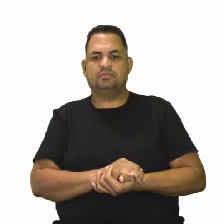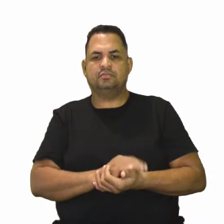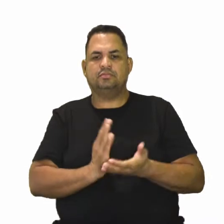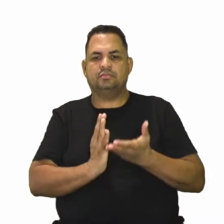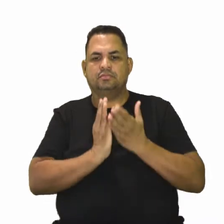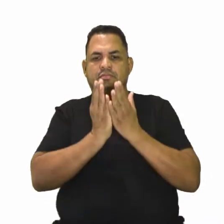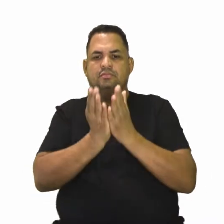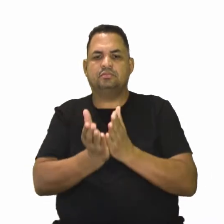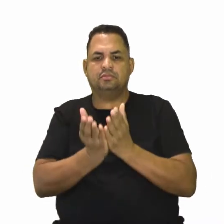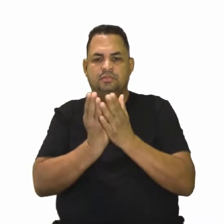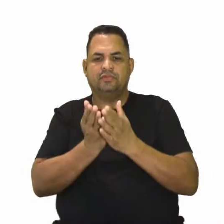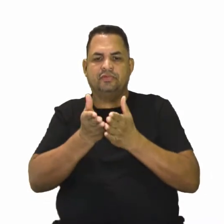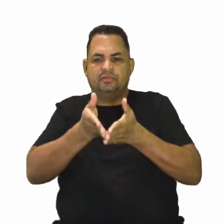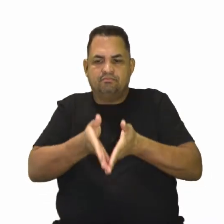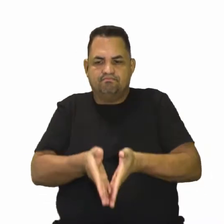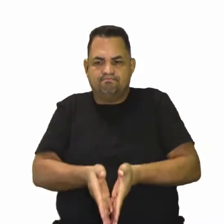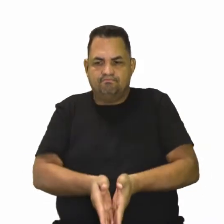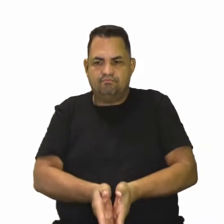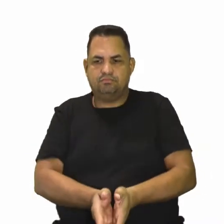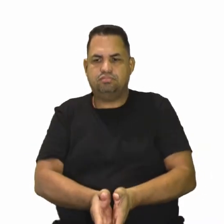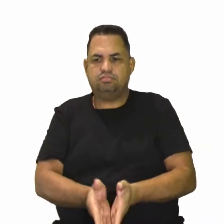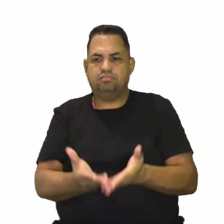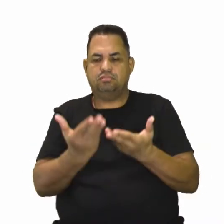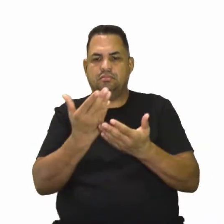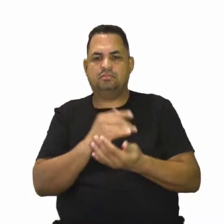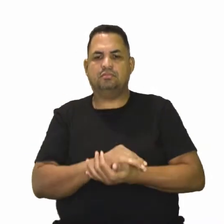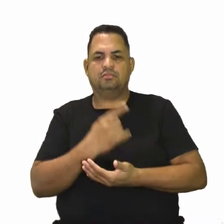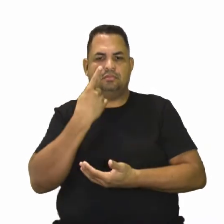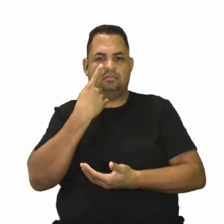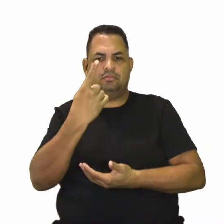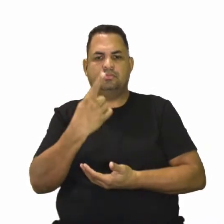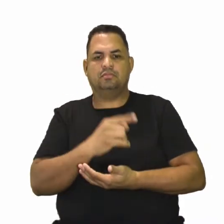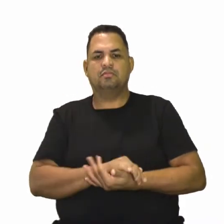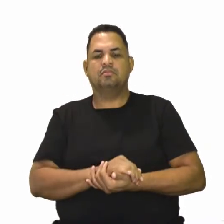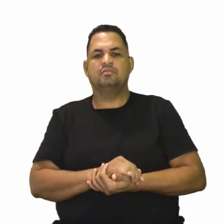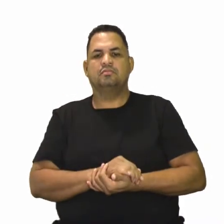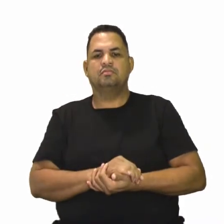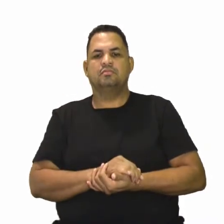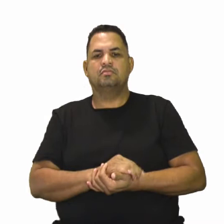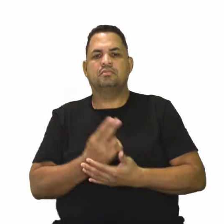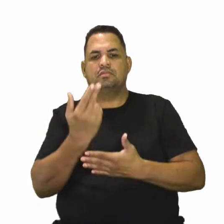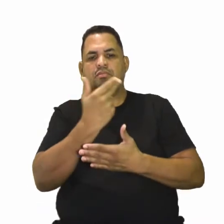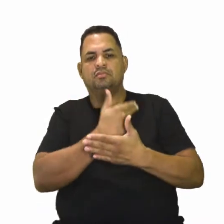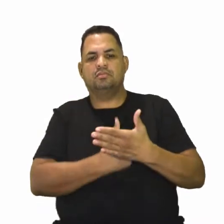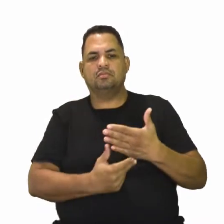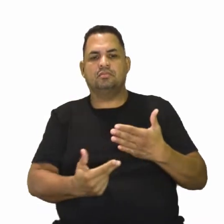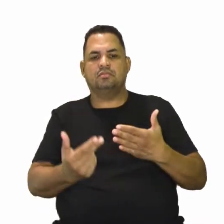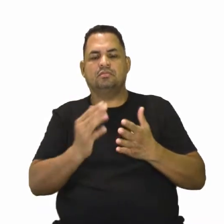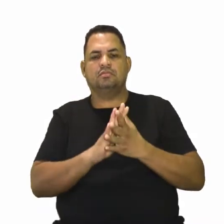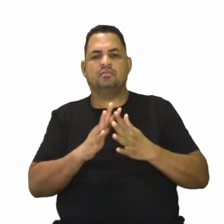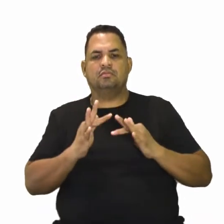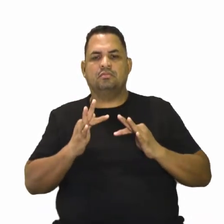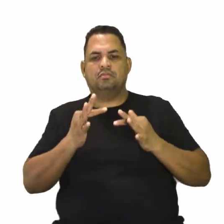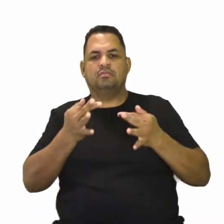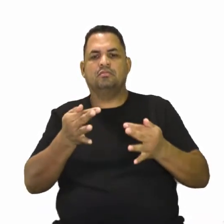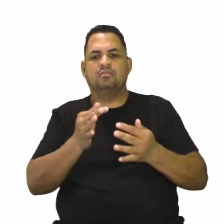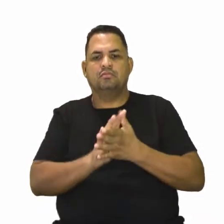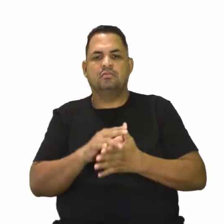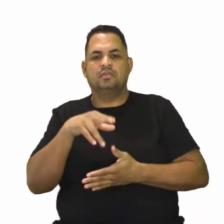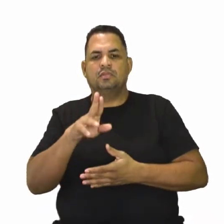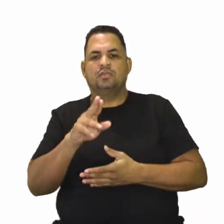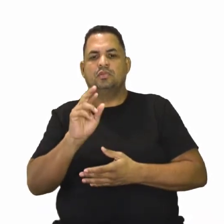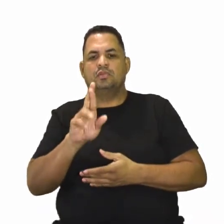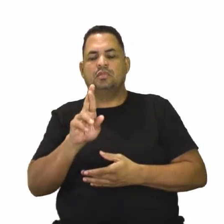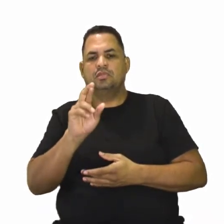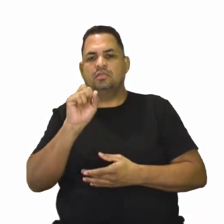navio afundando. Então, nós estamos vendo aí, essa charge, ela traz o fim da União